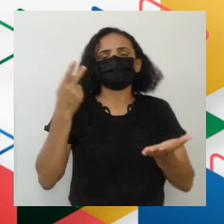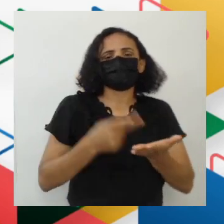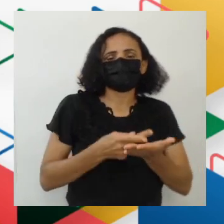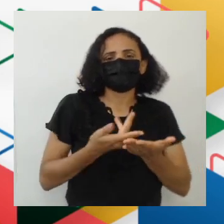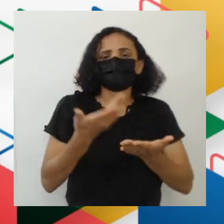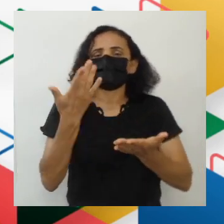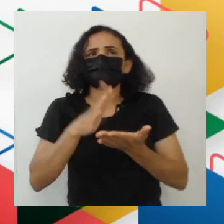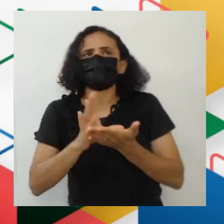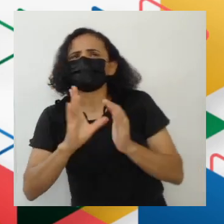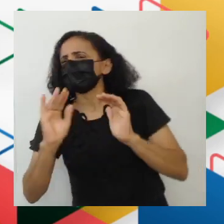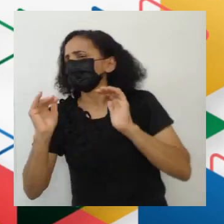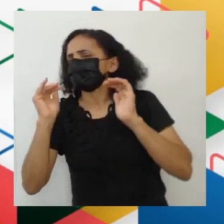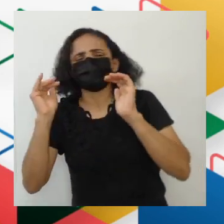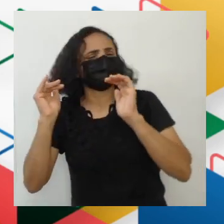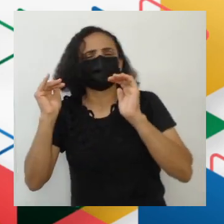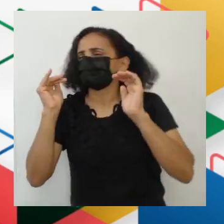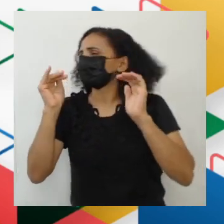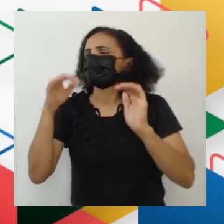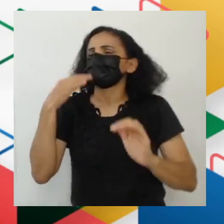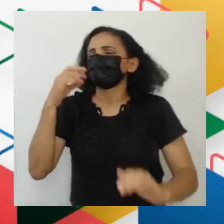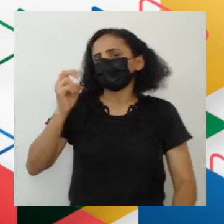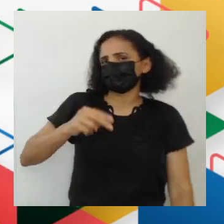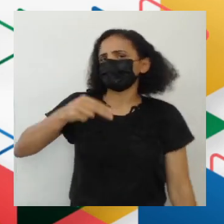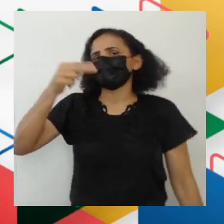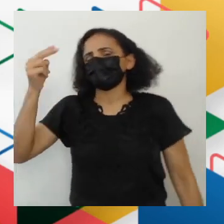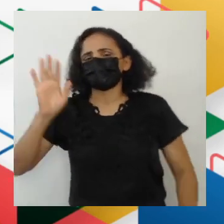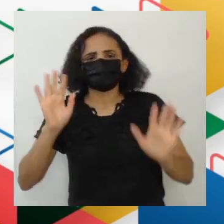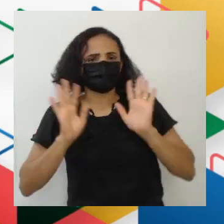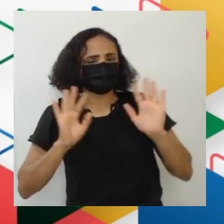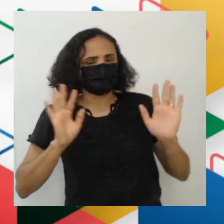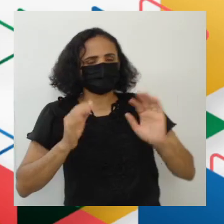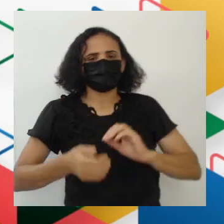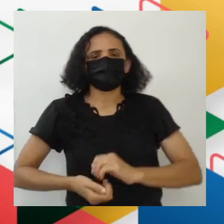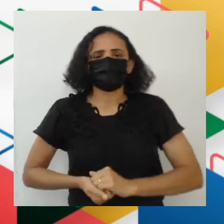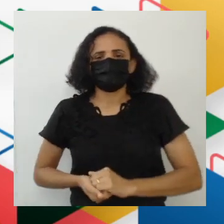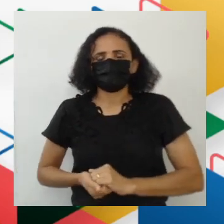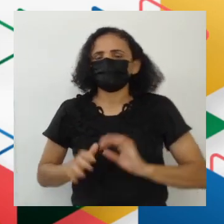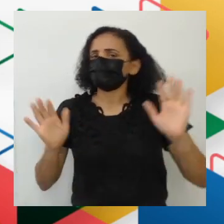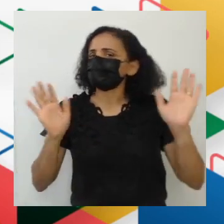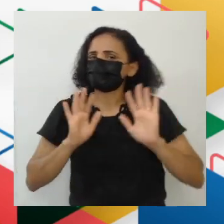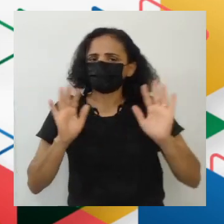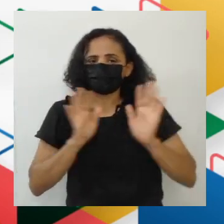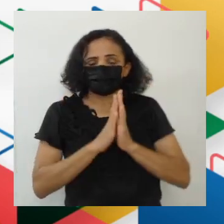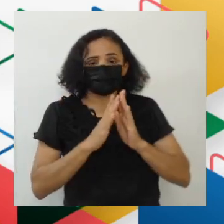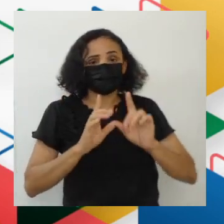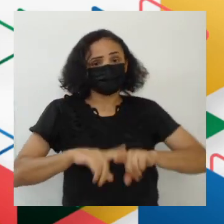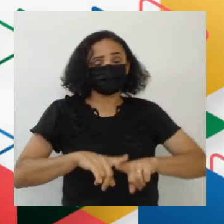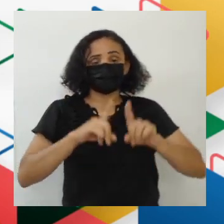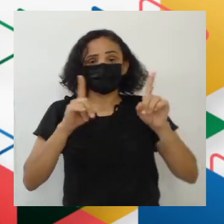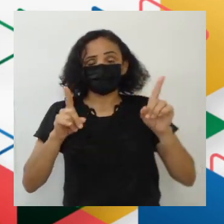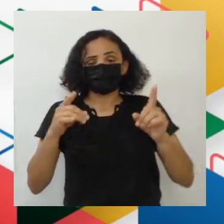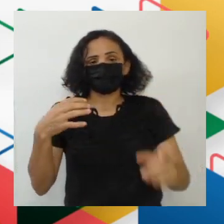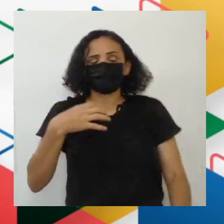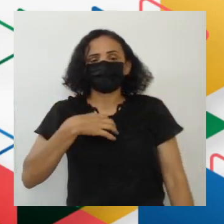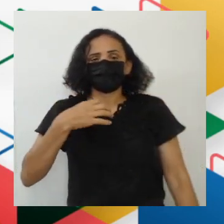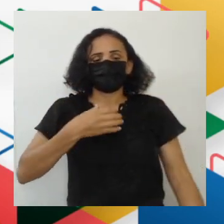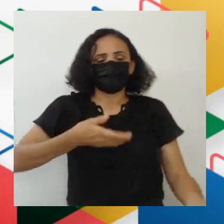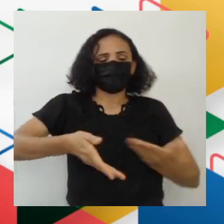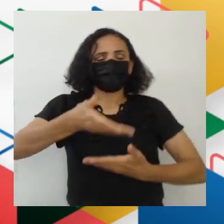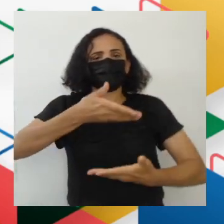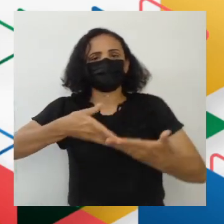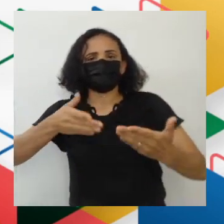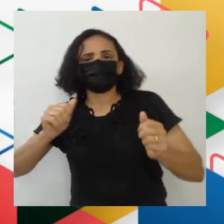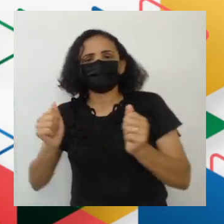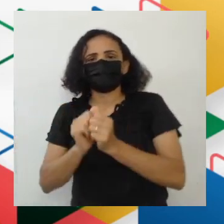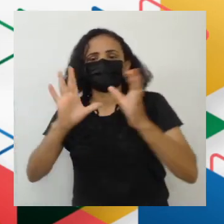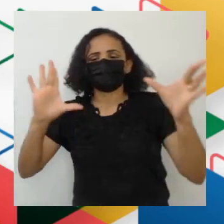samba acima da música nordestina. Nenhuma hipótese. Muito pelo contrário. É um congraçamento, é